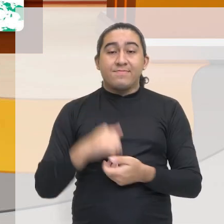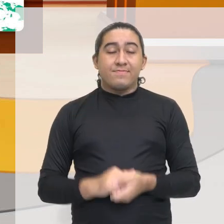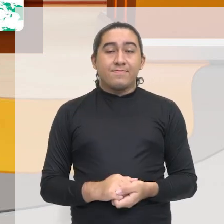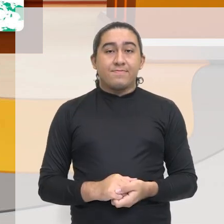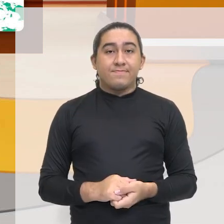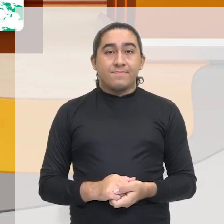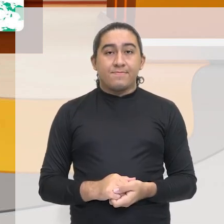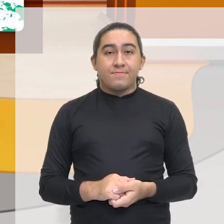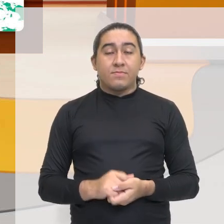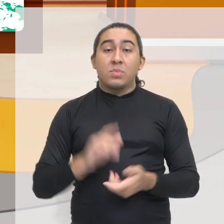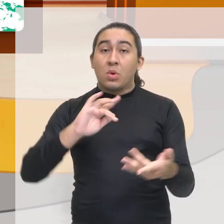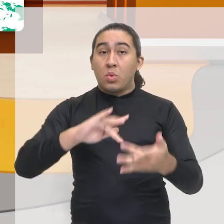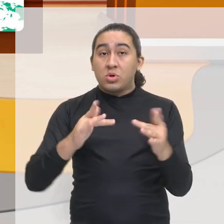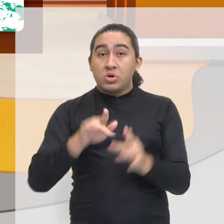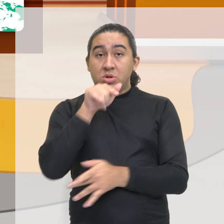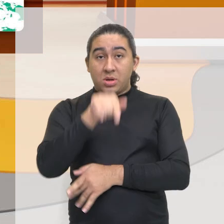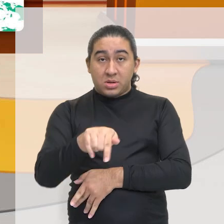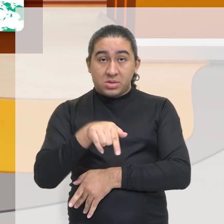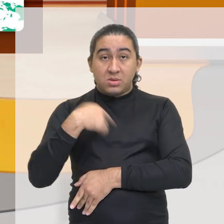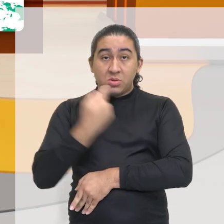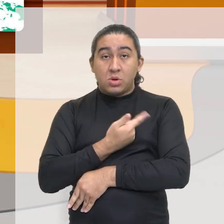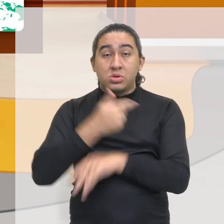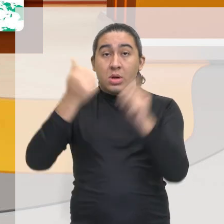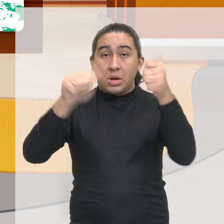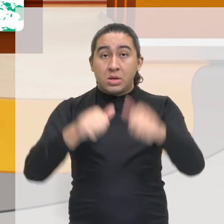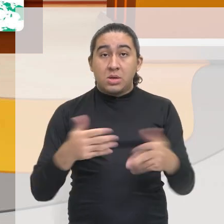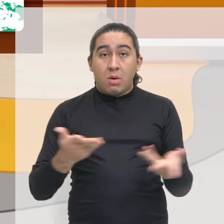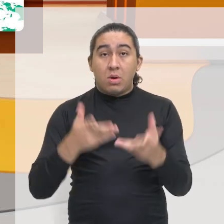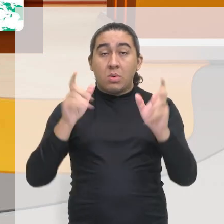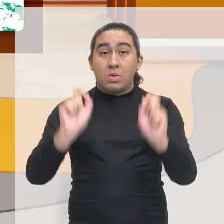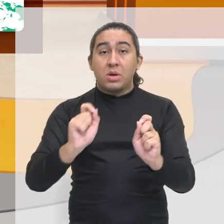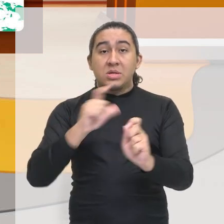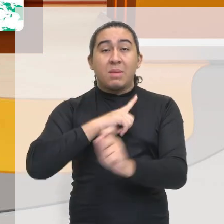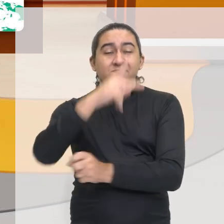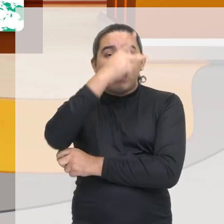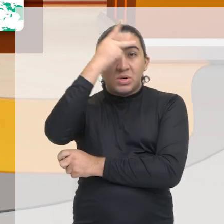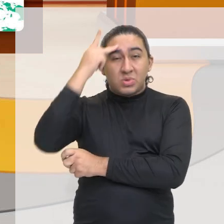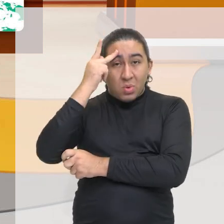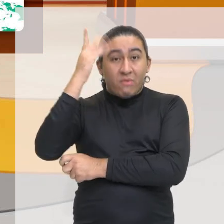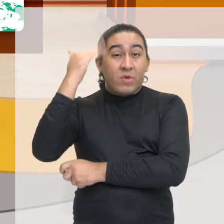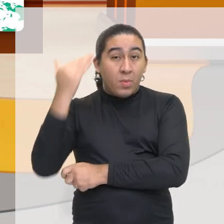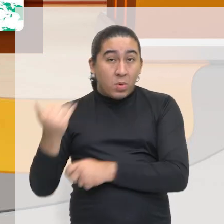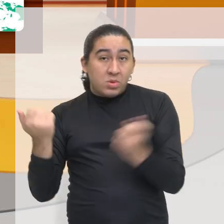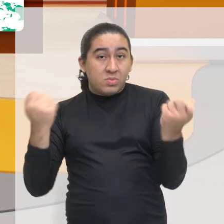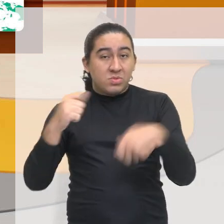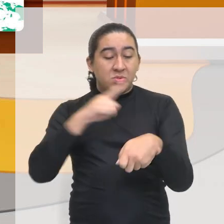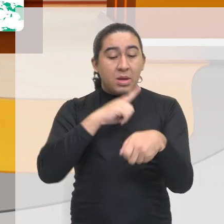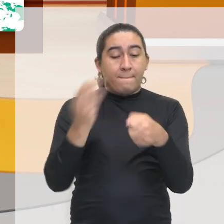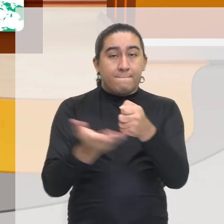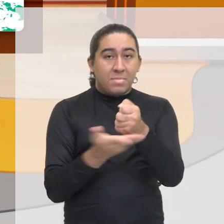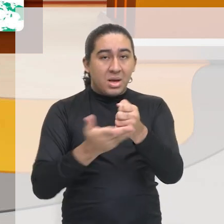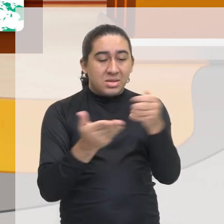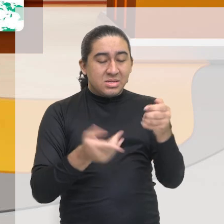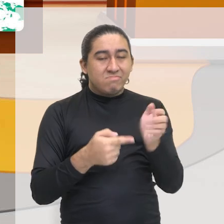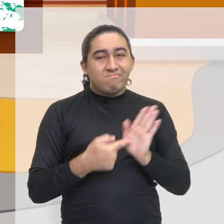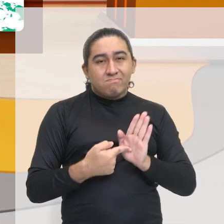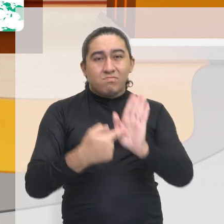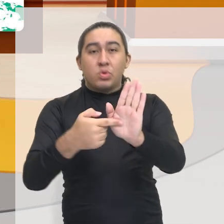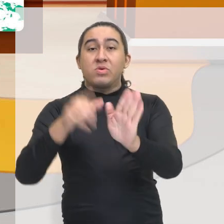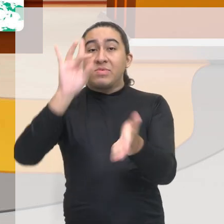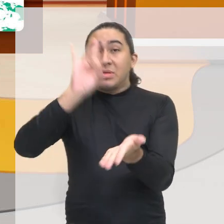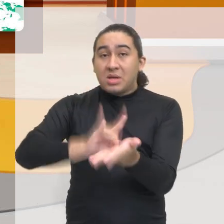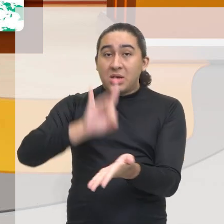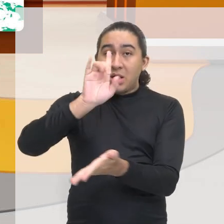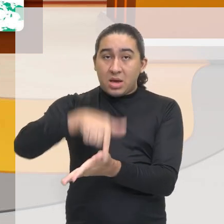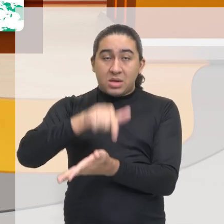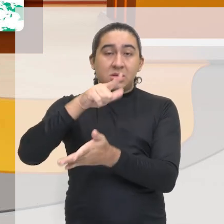asiático. Nesse contexto, vamos verificar também a presença de pessoas ilustres que vão fomentar esse